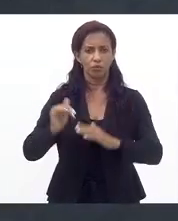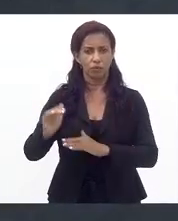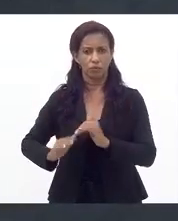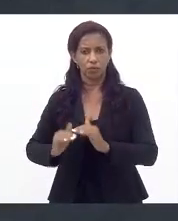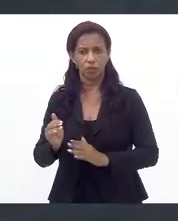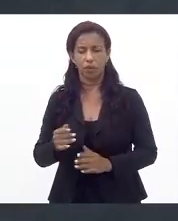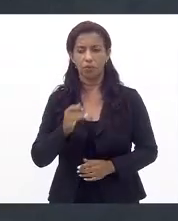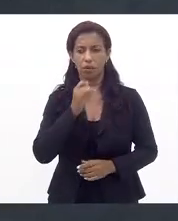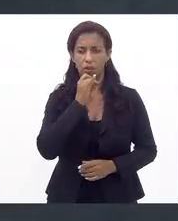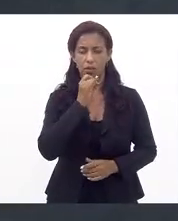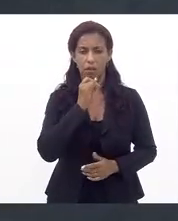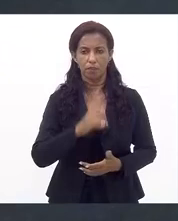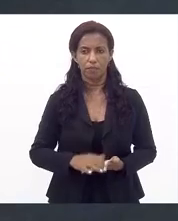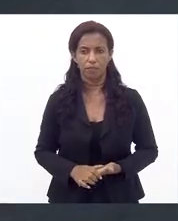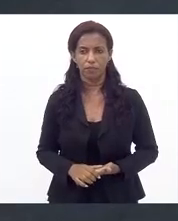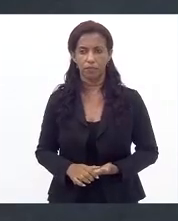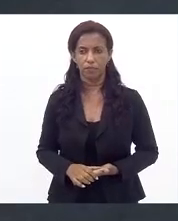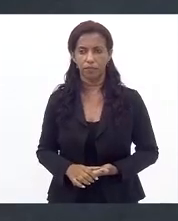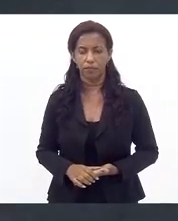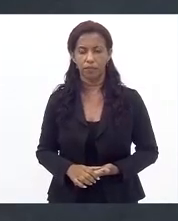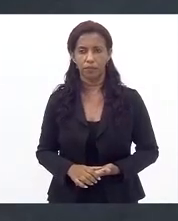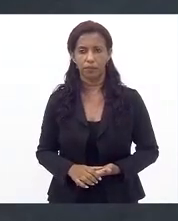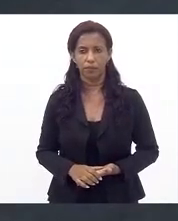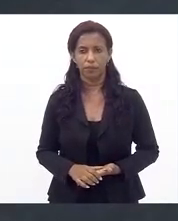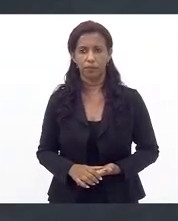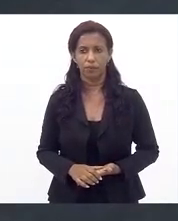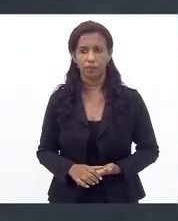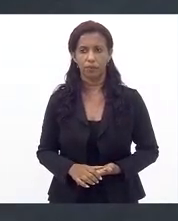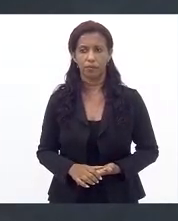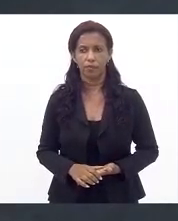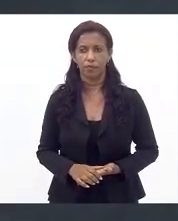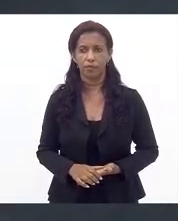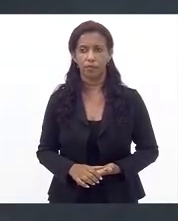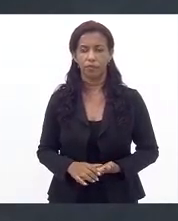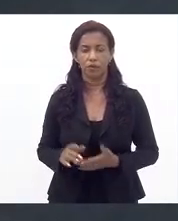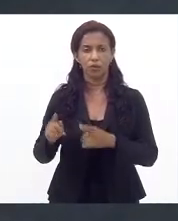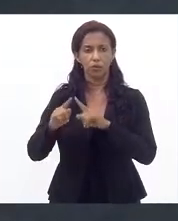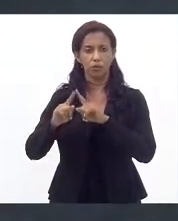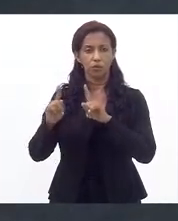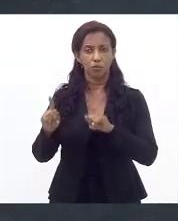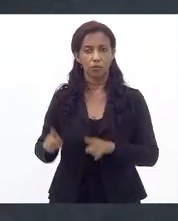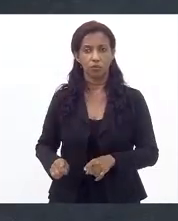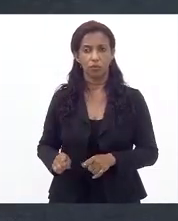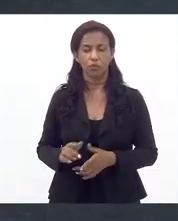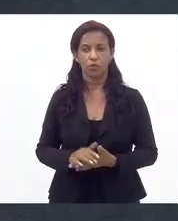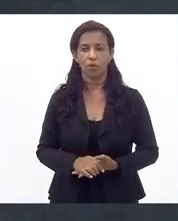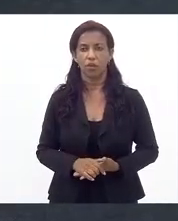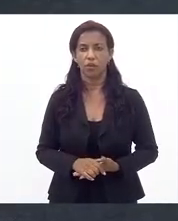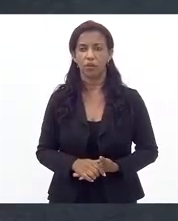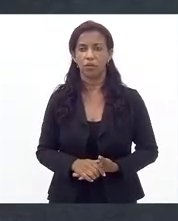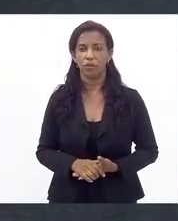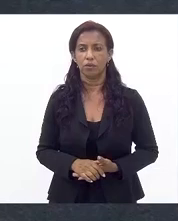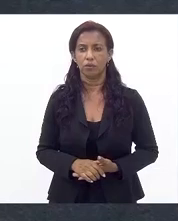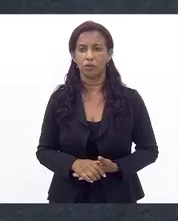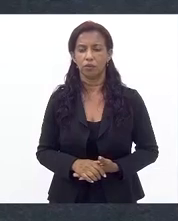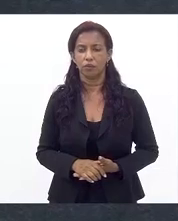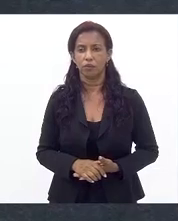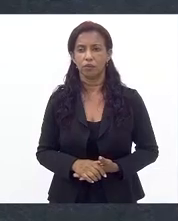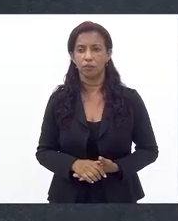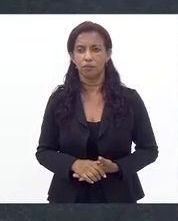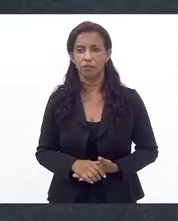como por exemplo como é o caso dos Servidores dos Servidores